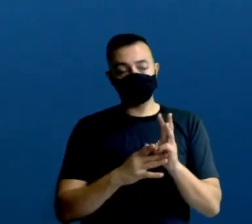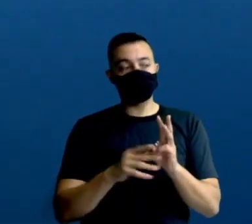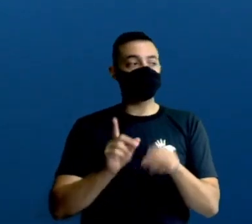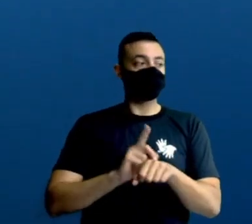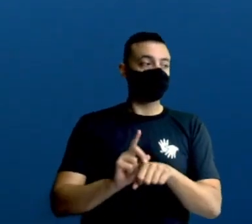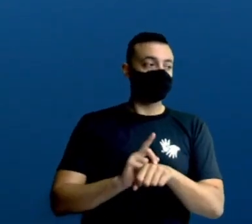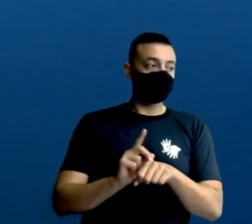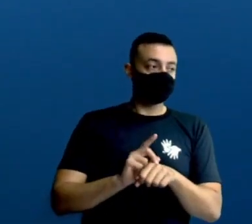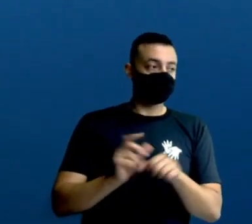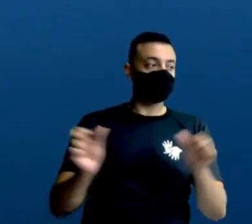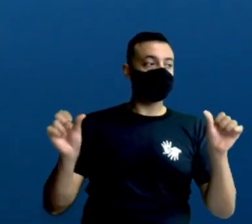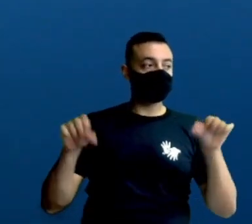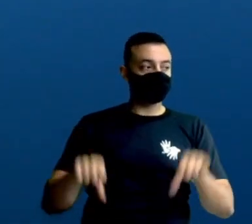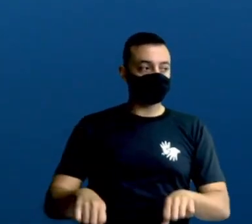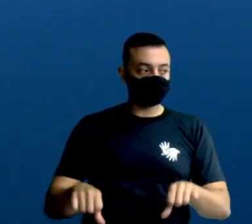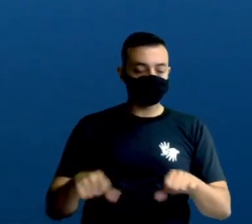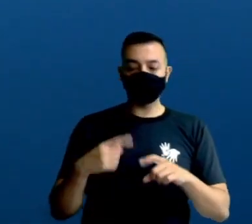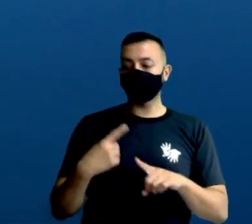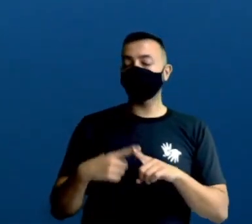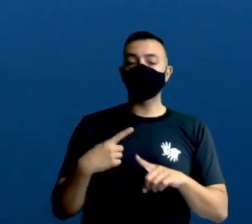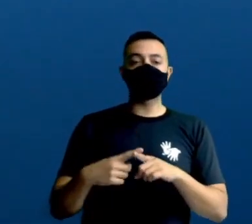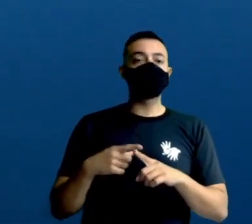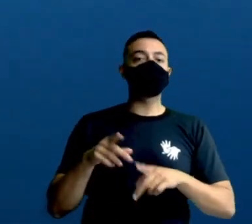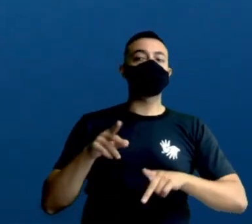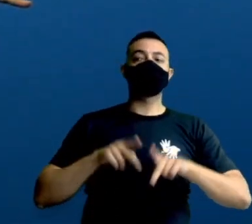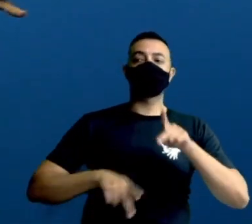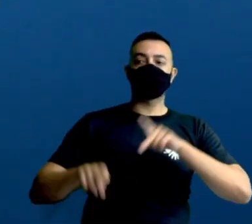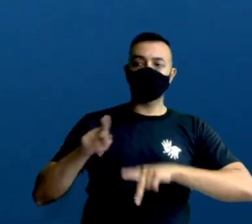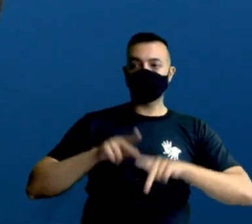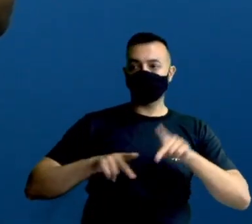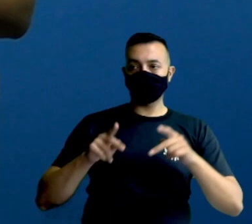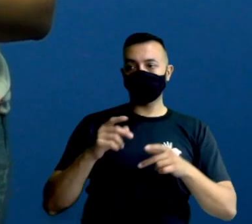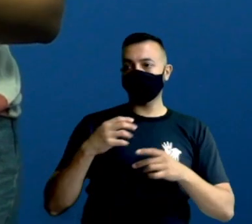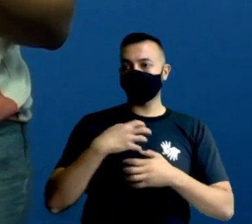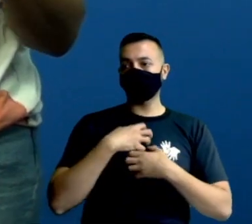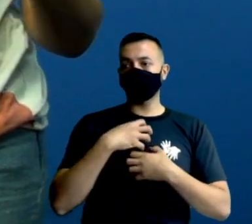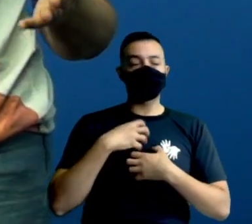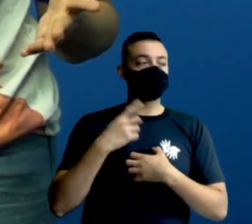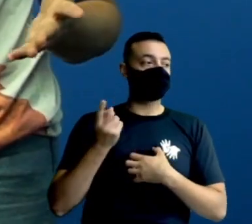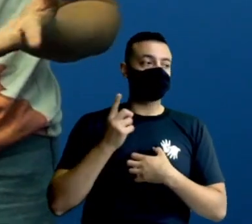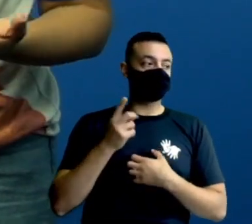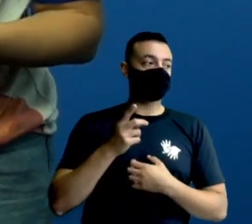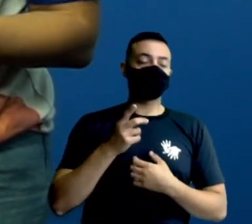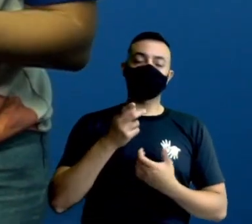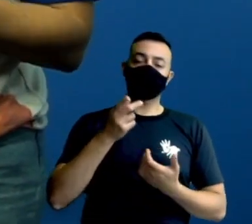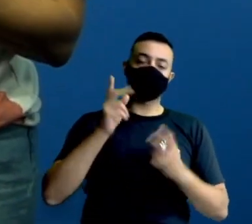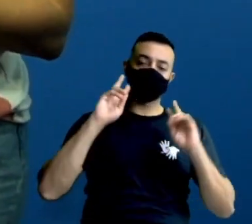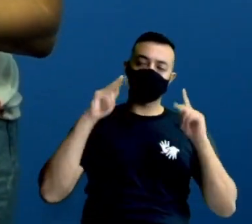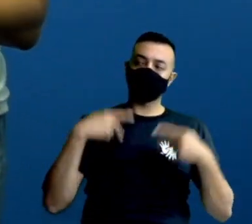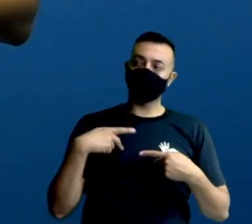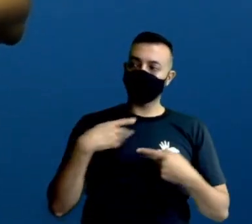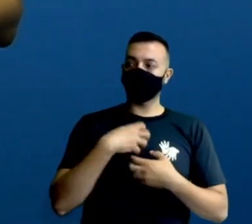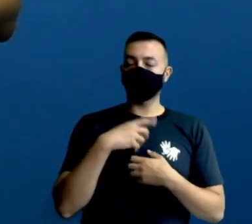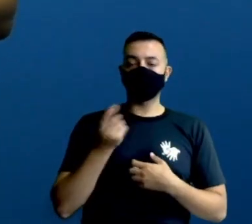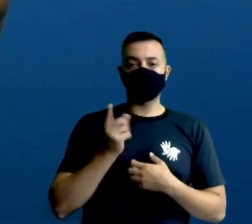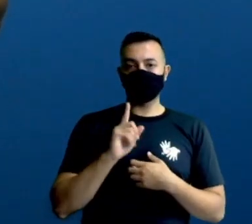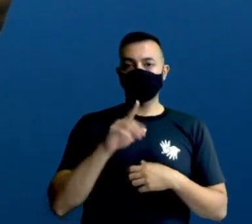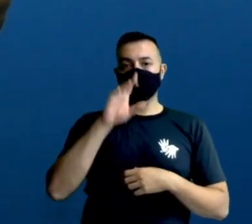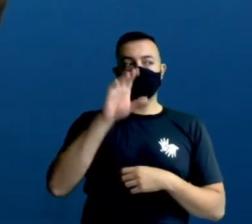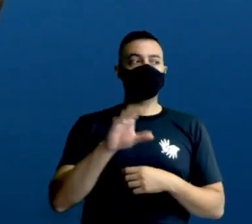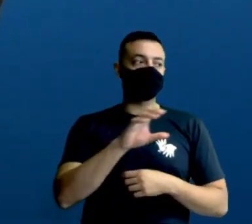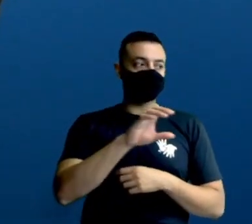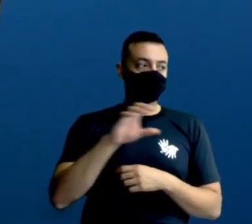preto, foi ainda pior, porque assim, a humanidade não foi considerada, eles não eram considerados humanos. A Igreja Católica também